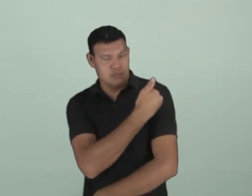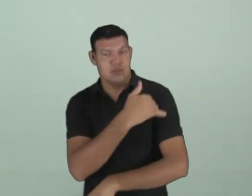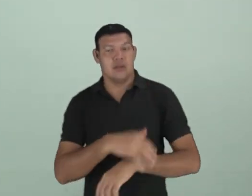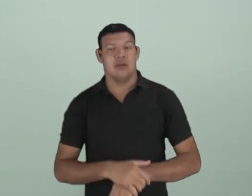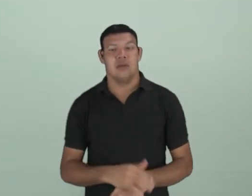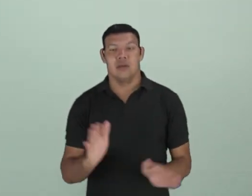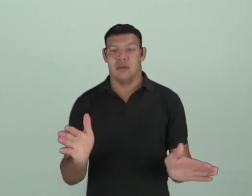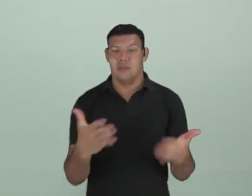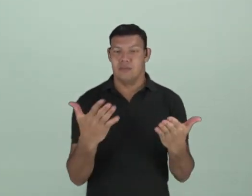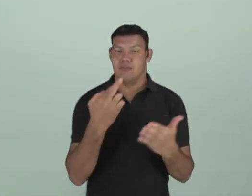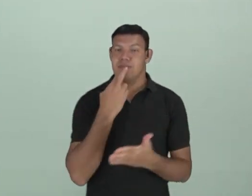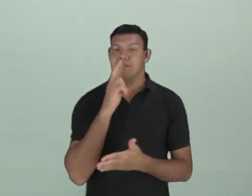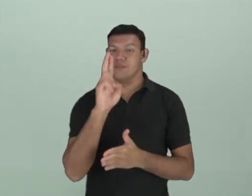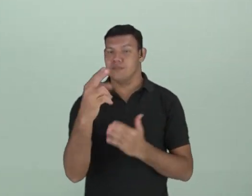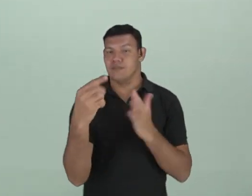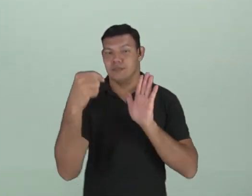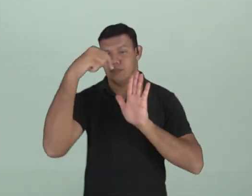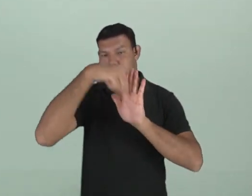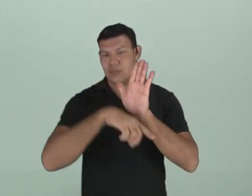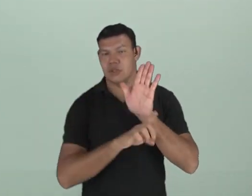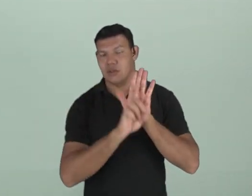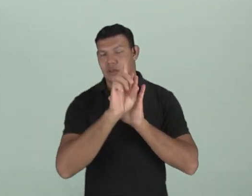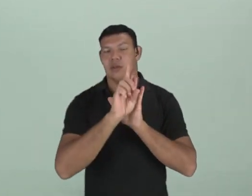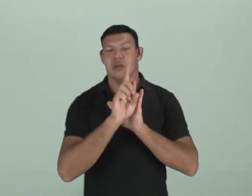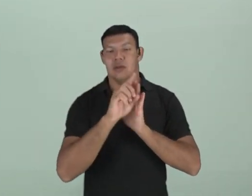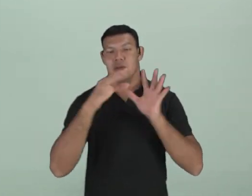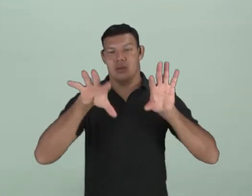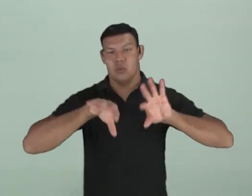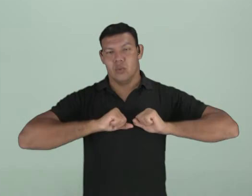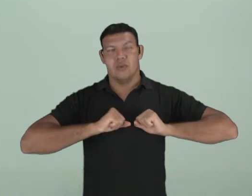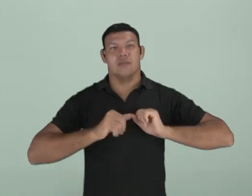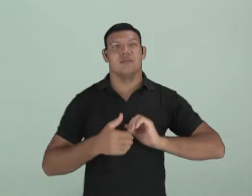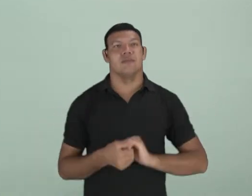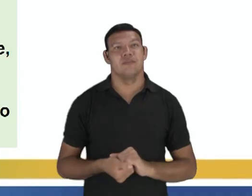Ela vai estimular a tua resposta imune adquirida, tá bom?